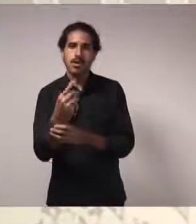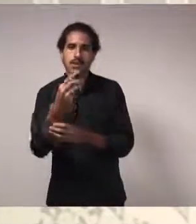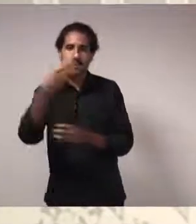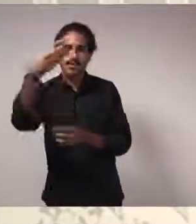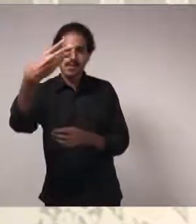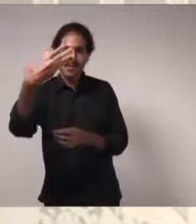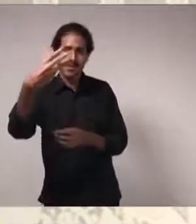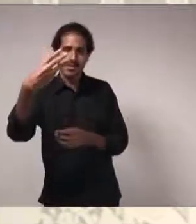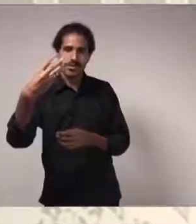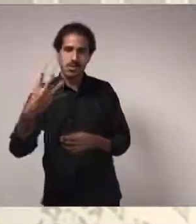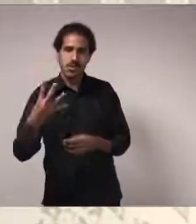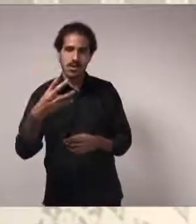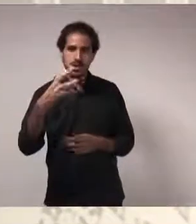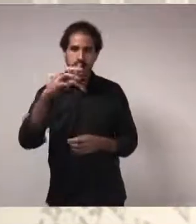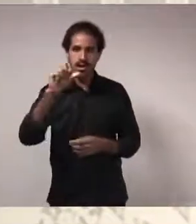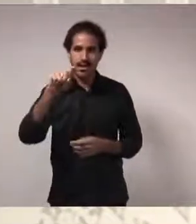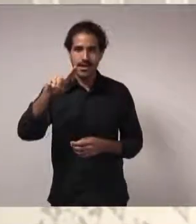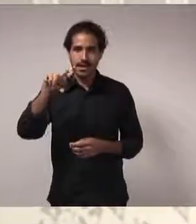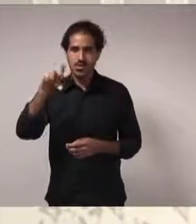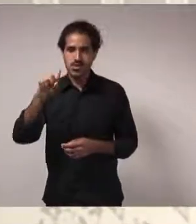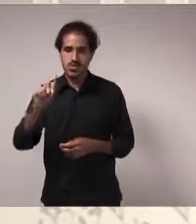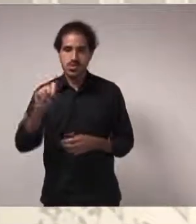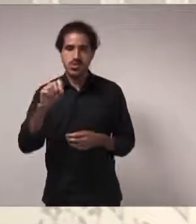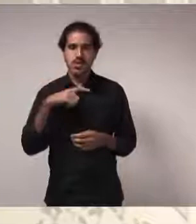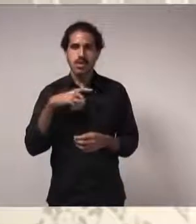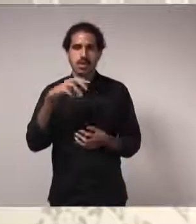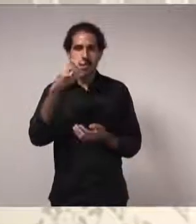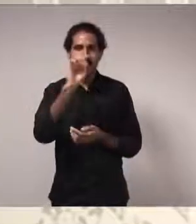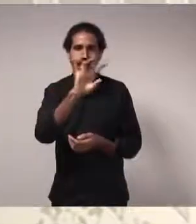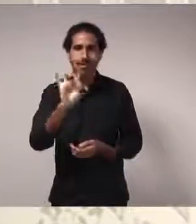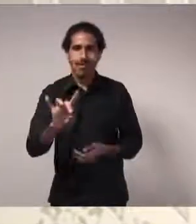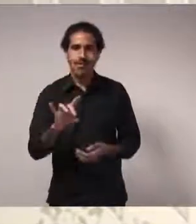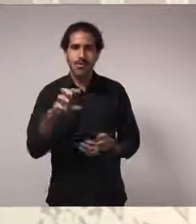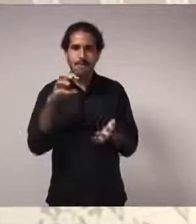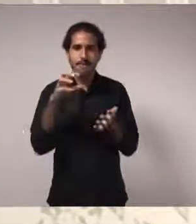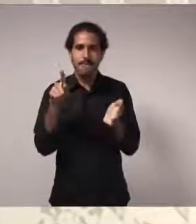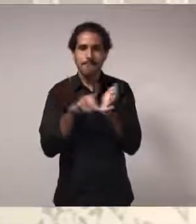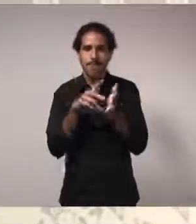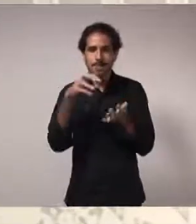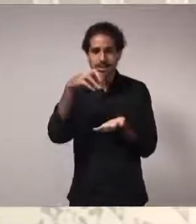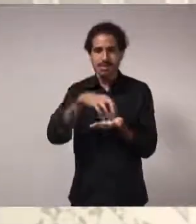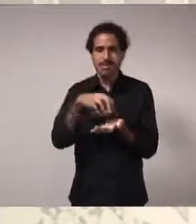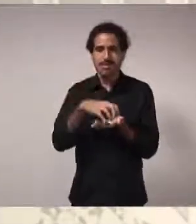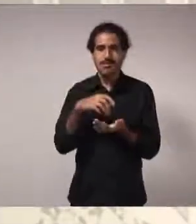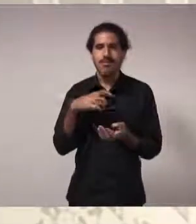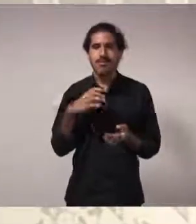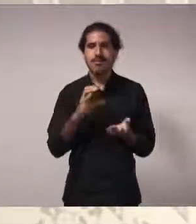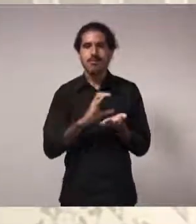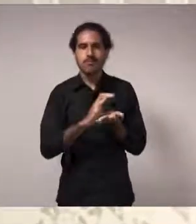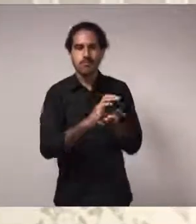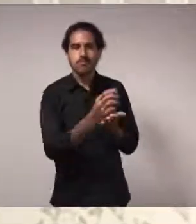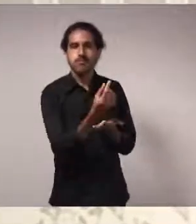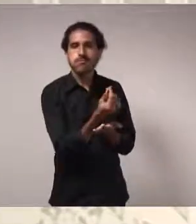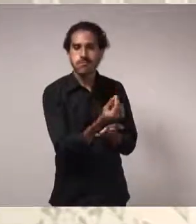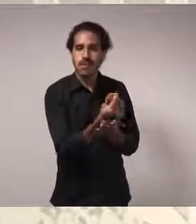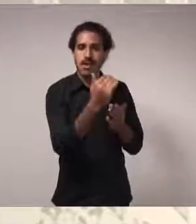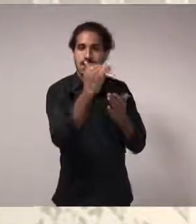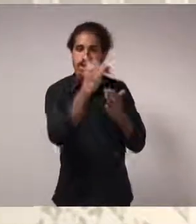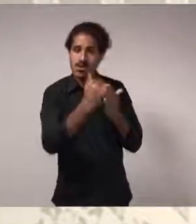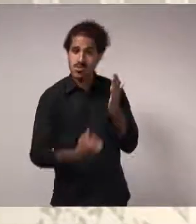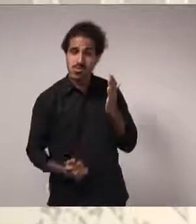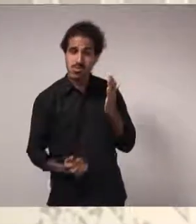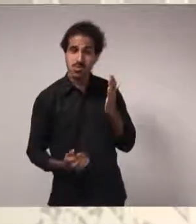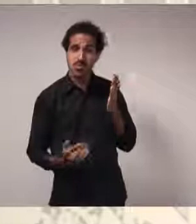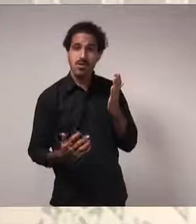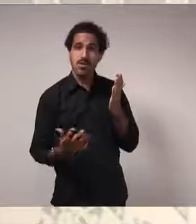o edifício anexo 4, que hoje também cada um possui a sua própria central. Então, isso gera recursos, redução